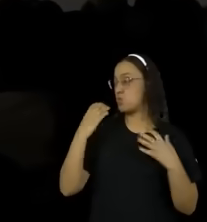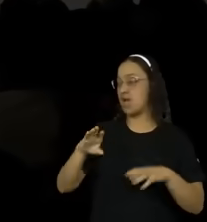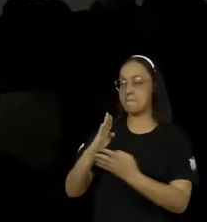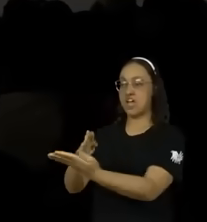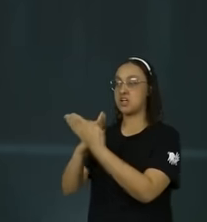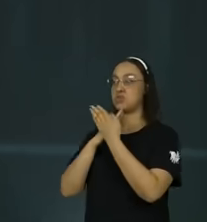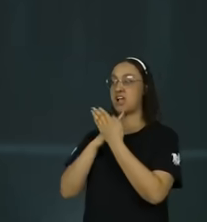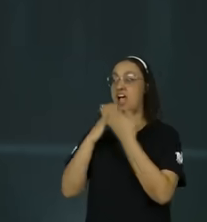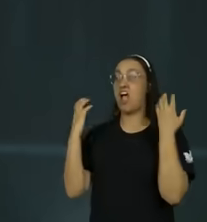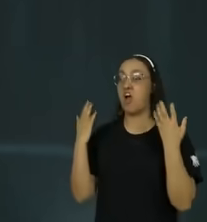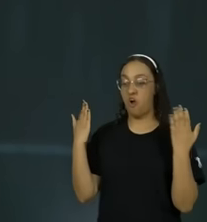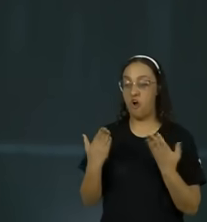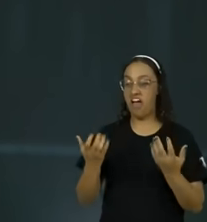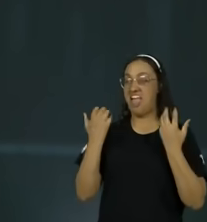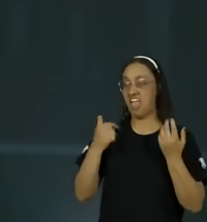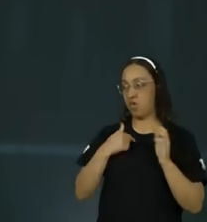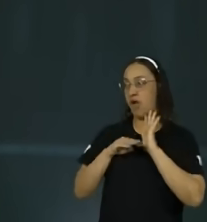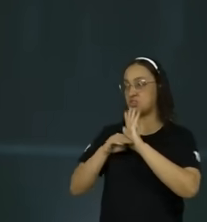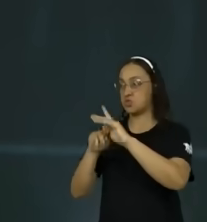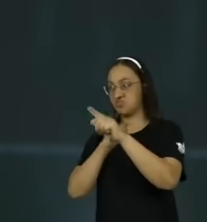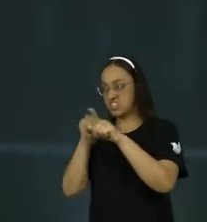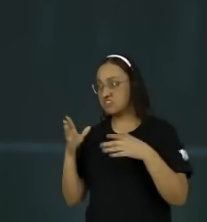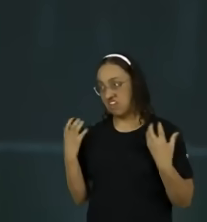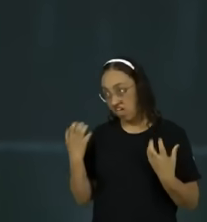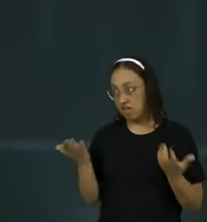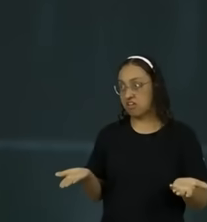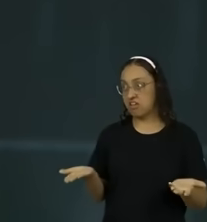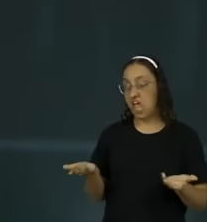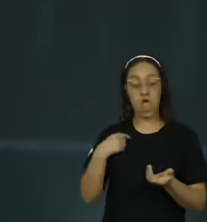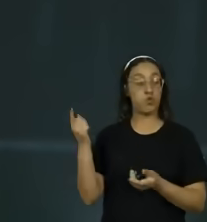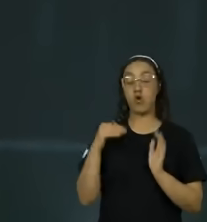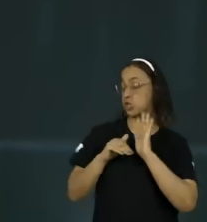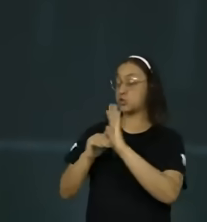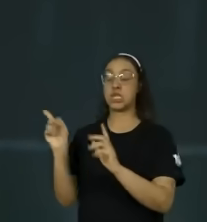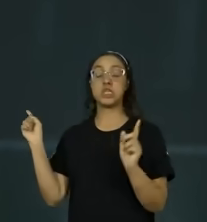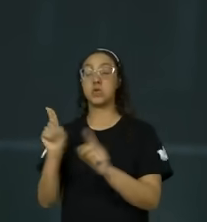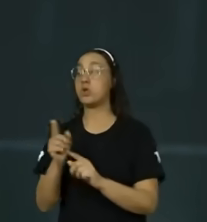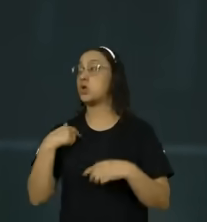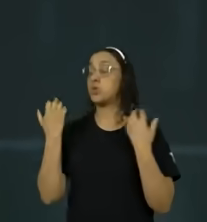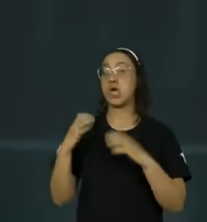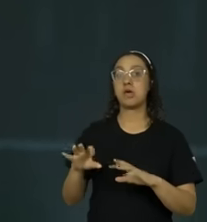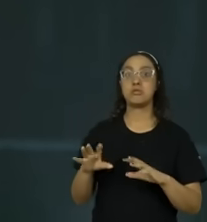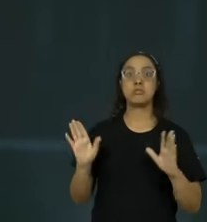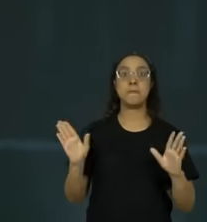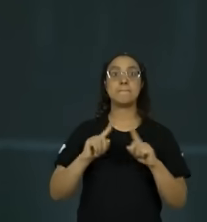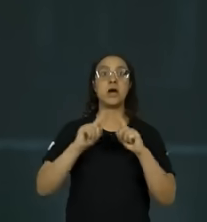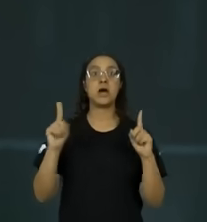meu desprezo. E as pessoas realmente talvez até mereçam isso. Mas o que Paulo está dizendo é